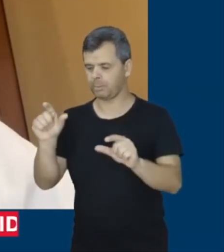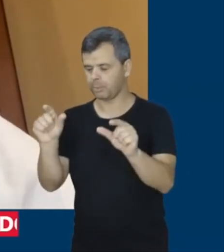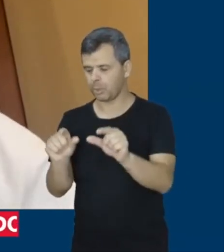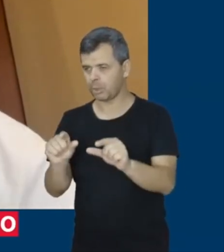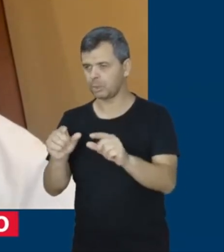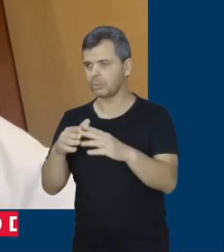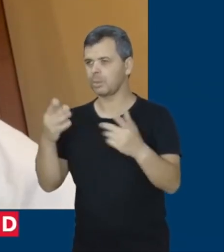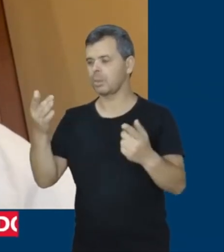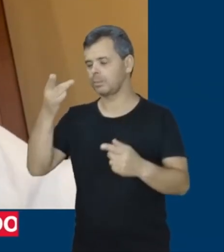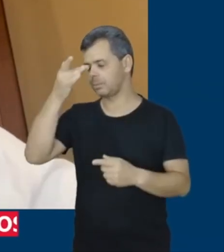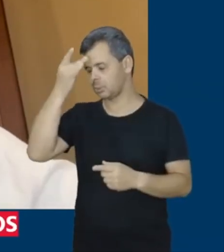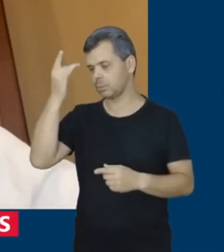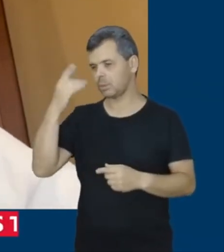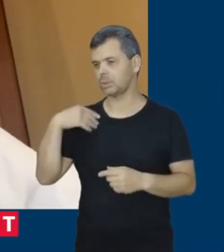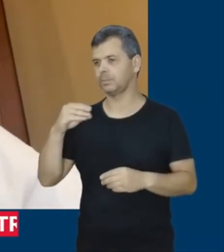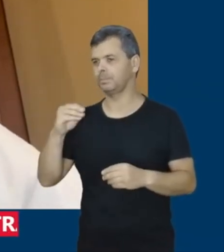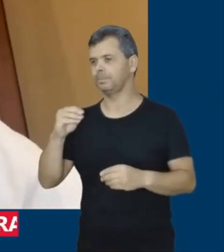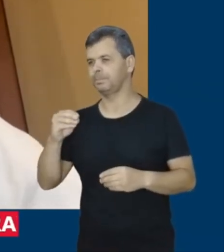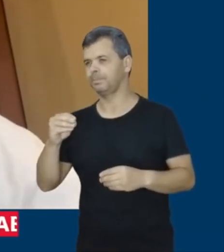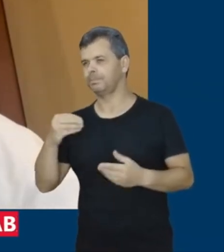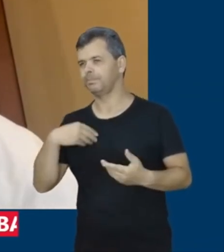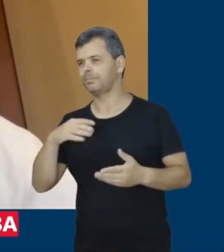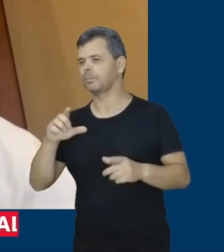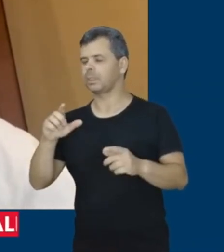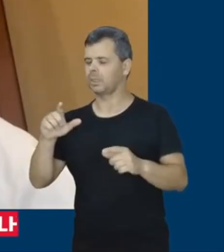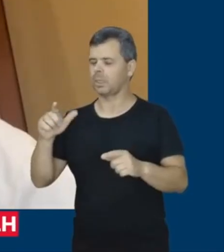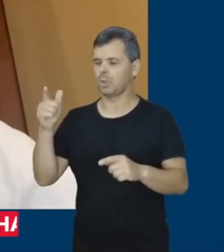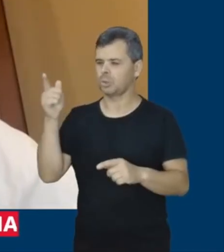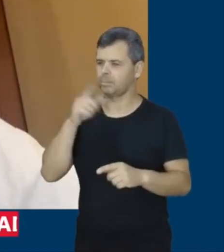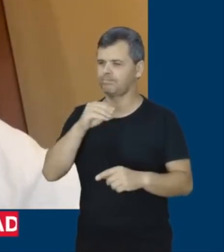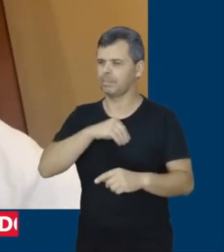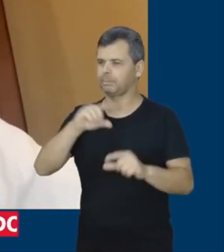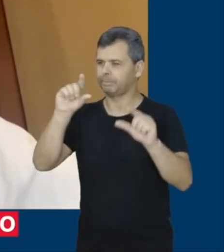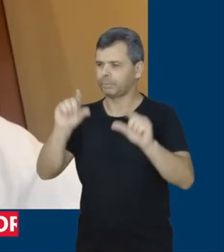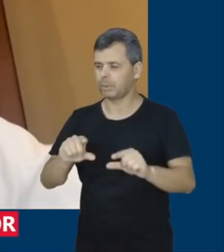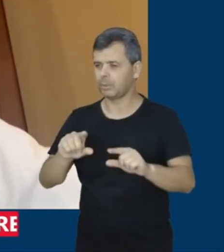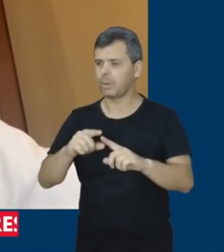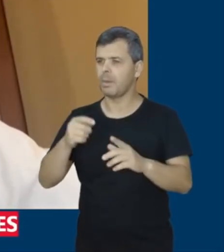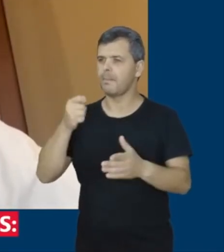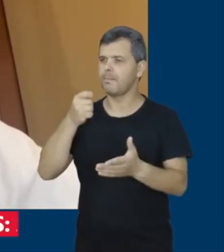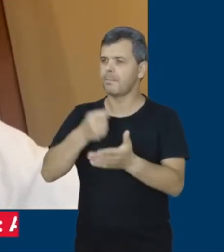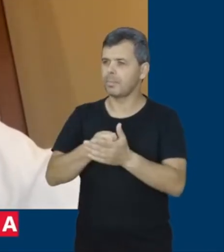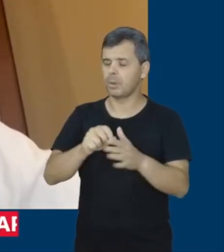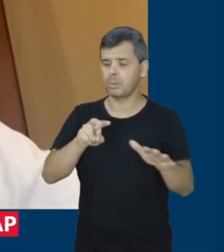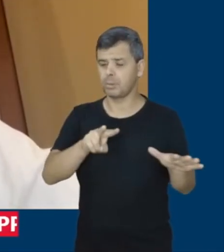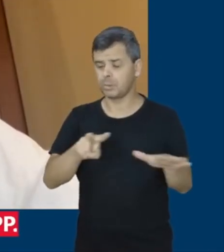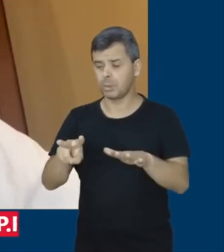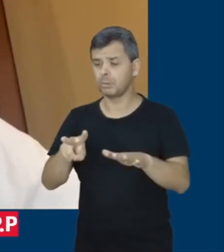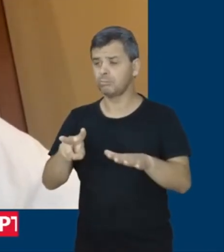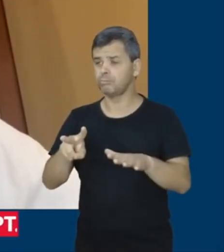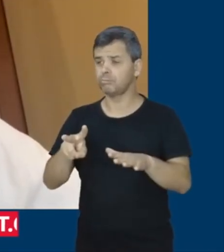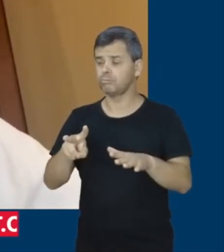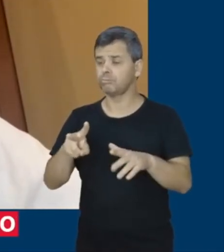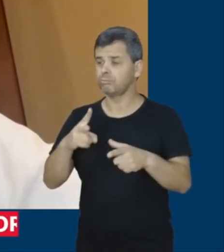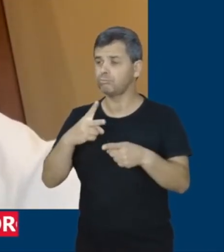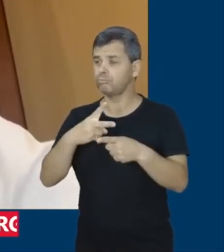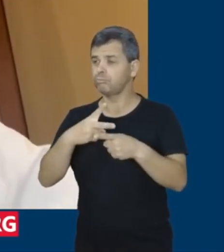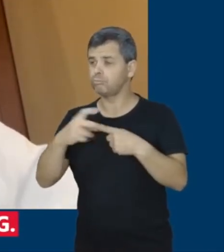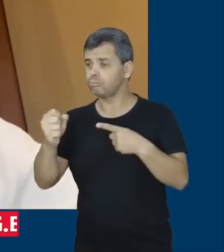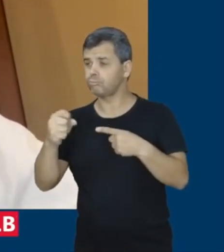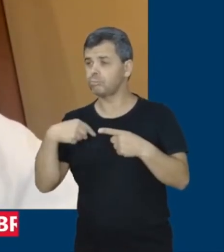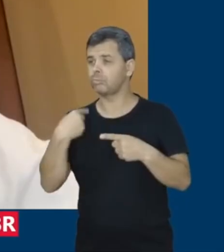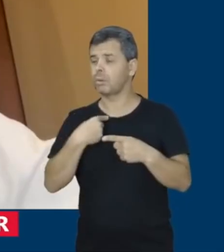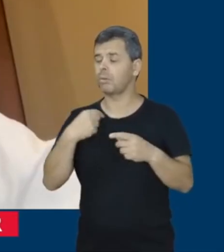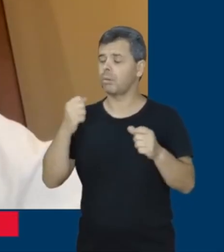principalmente as faixas mais baixas, né, paguem imposto de renda. Então vai ser uma semana aqui vitoriosa, apesar de um grau extremo